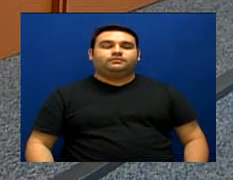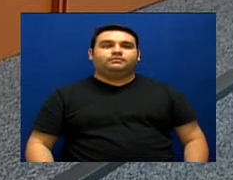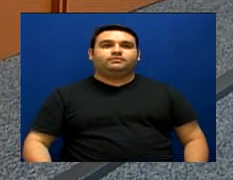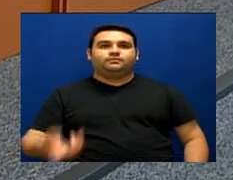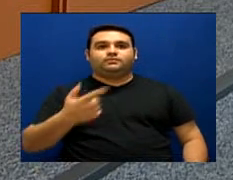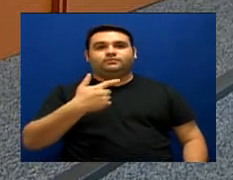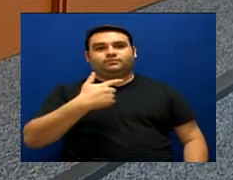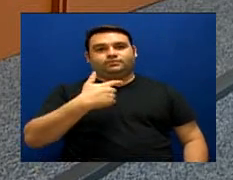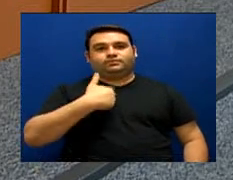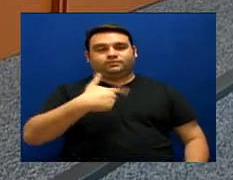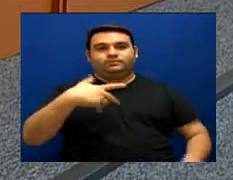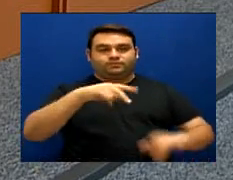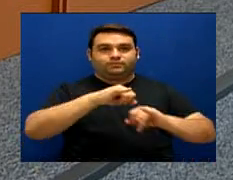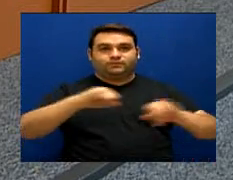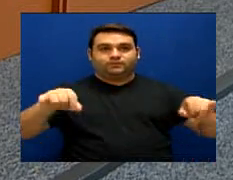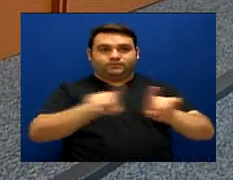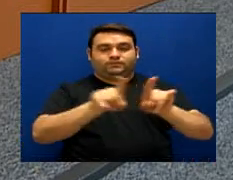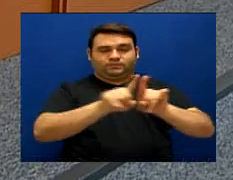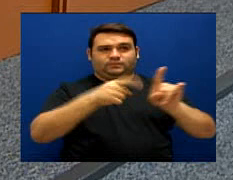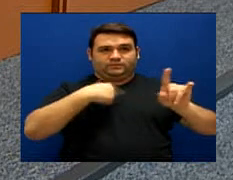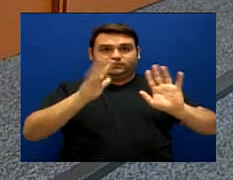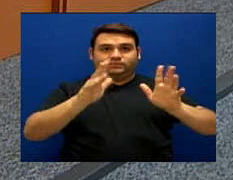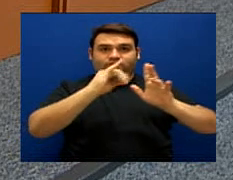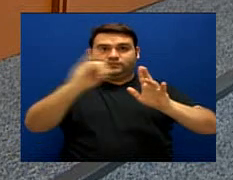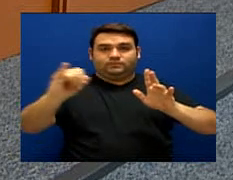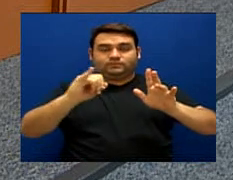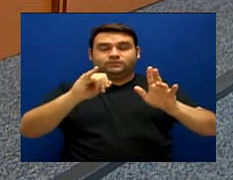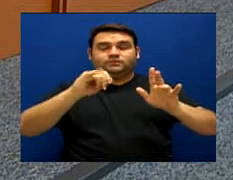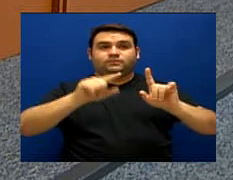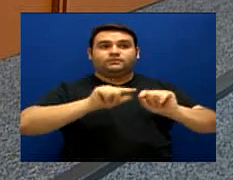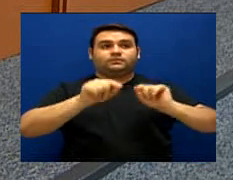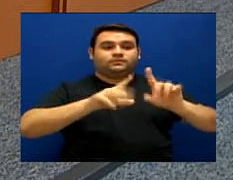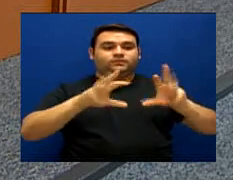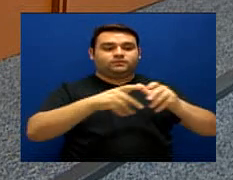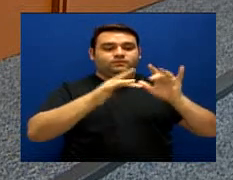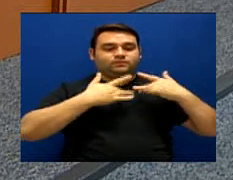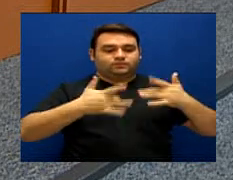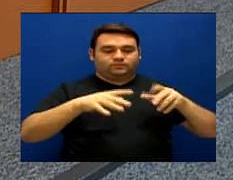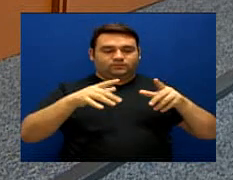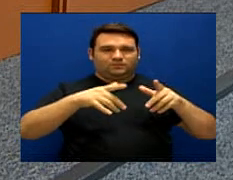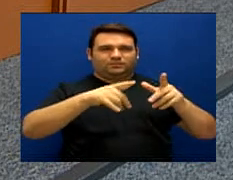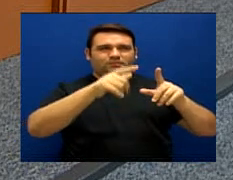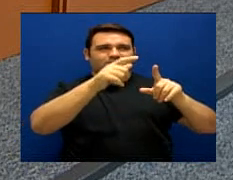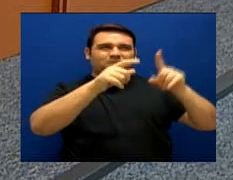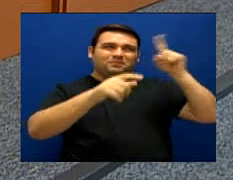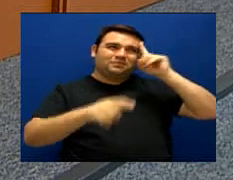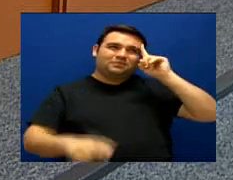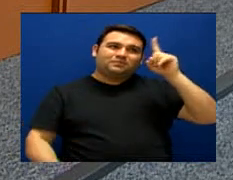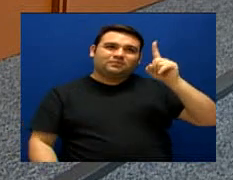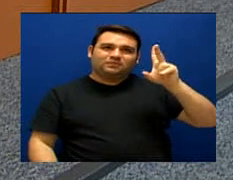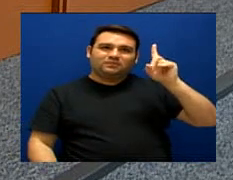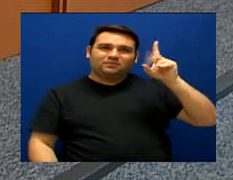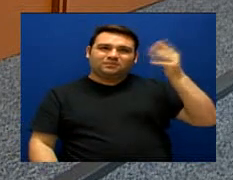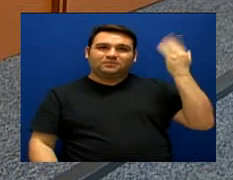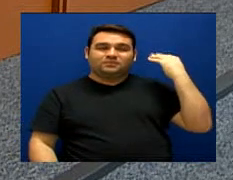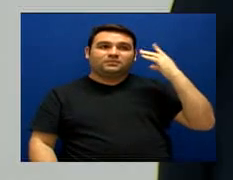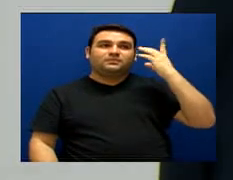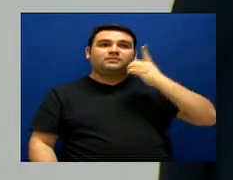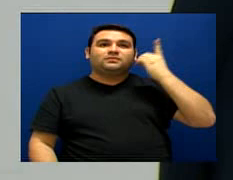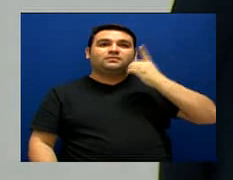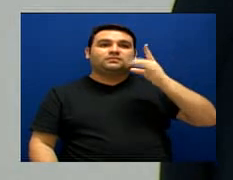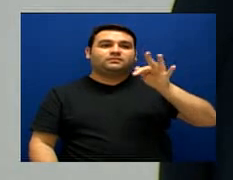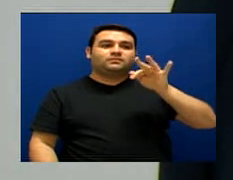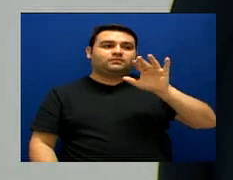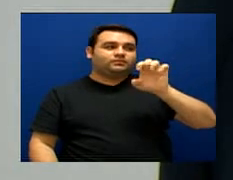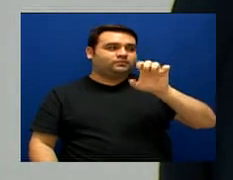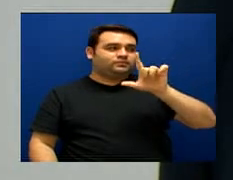Eu só queria informar, como eu passei ali, que a nossa ONG teve uma reunião uns 12 dias atrás com o deputado estadual